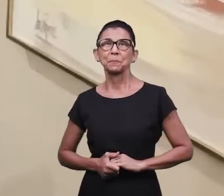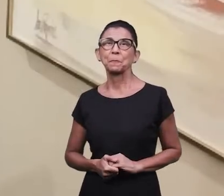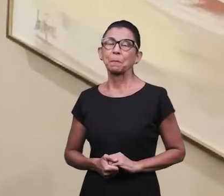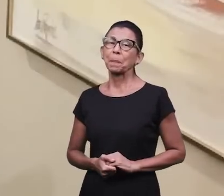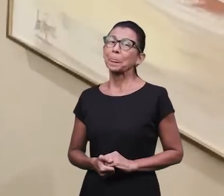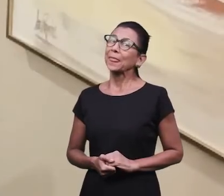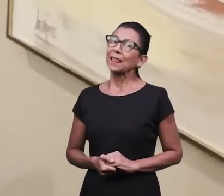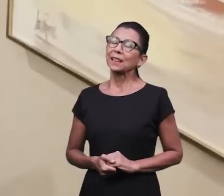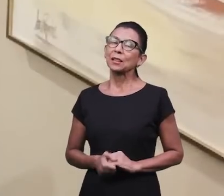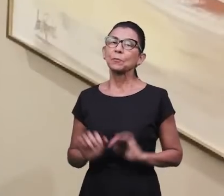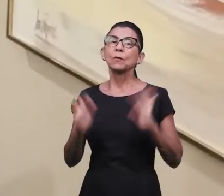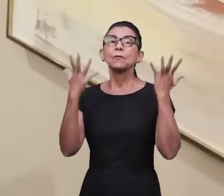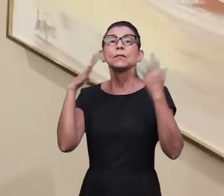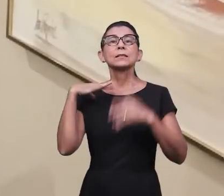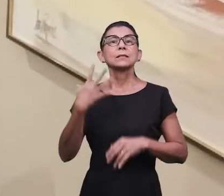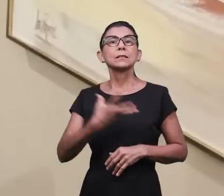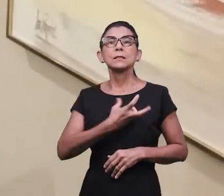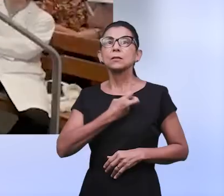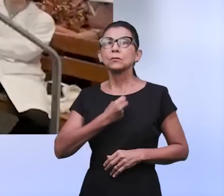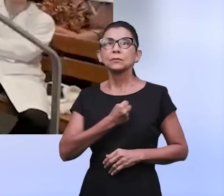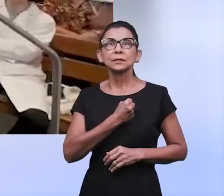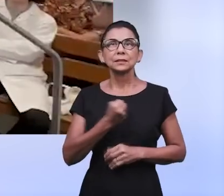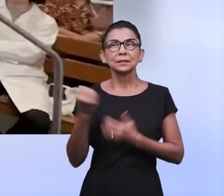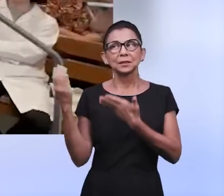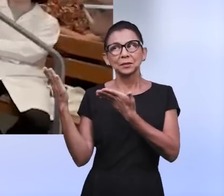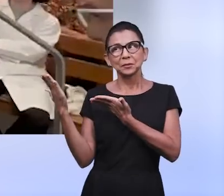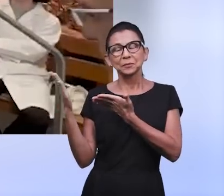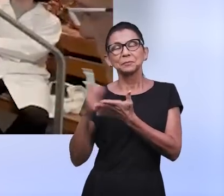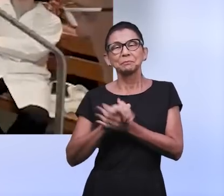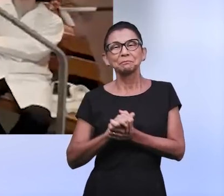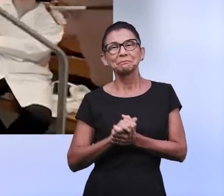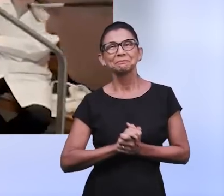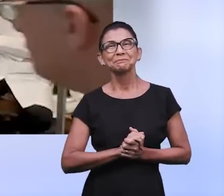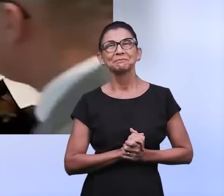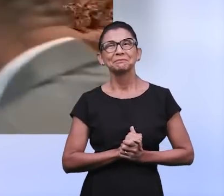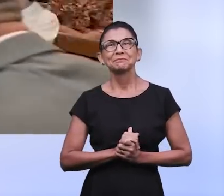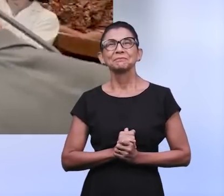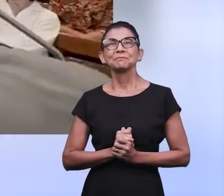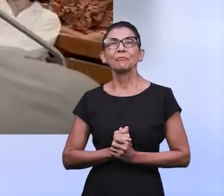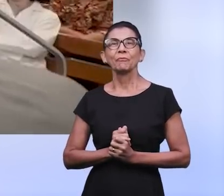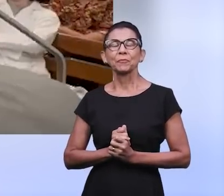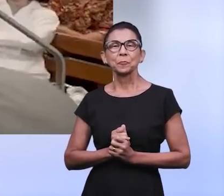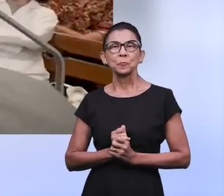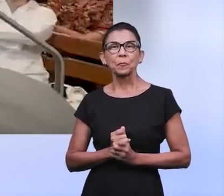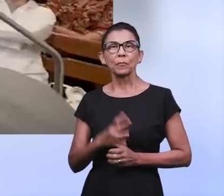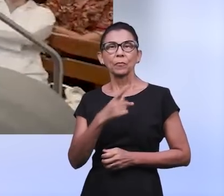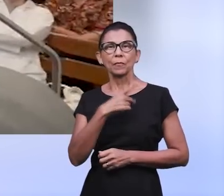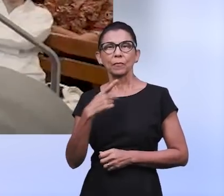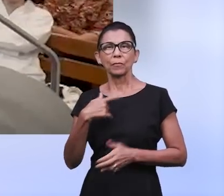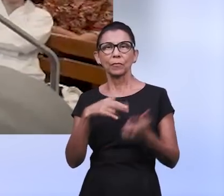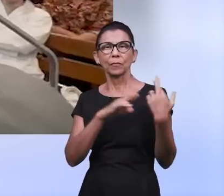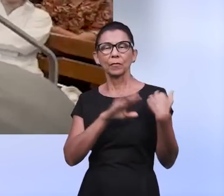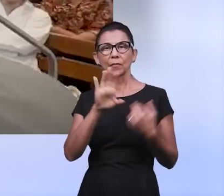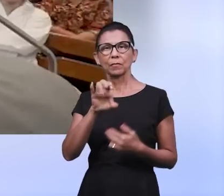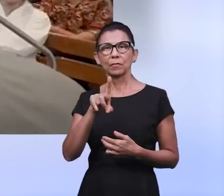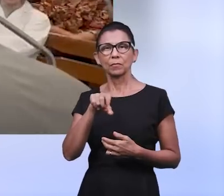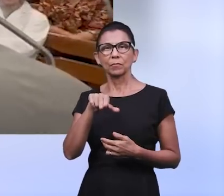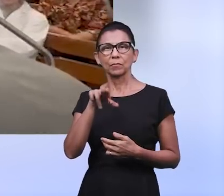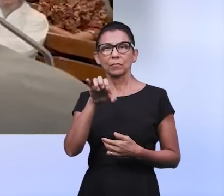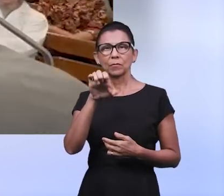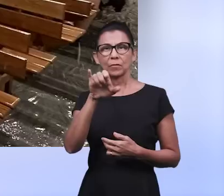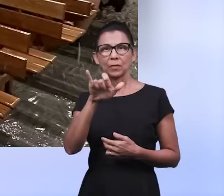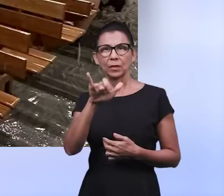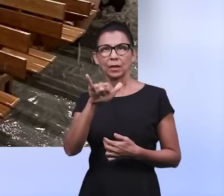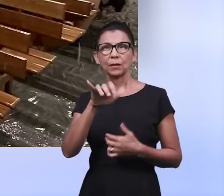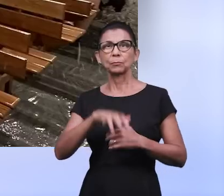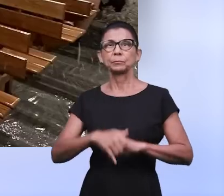Salvação também marcou a ICM de Marlboro, sob o ministério do pastor Ednei de Oliveira. Pelo ato do batismo, dois jovens e uma